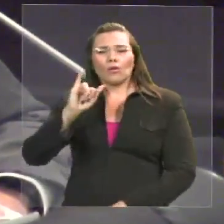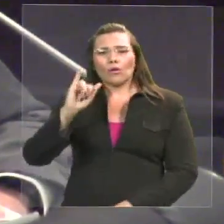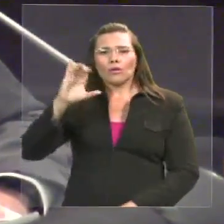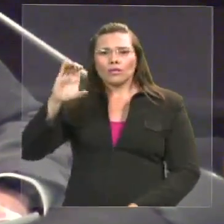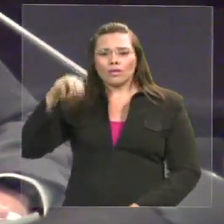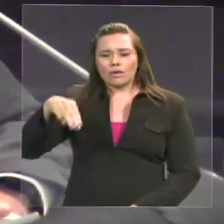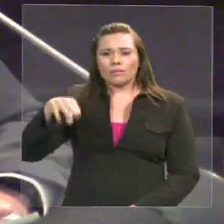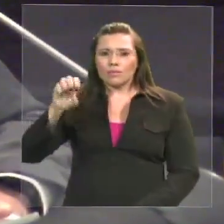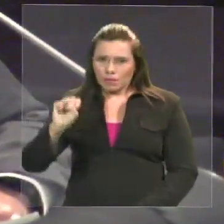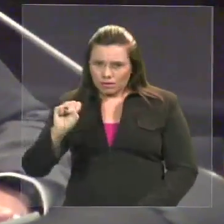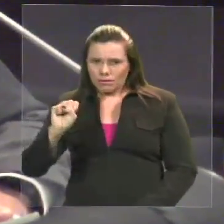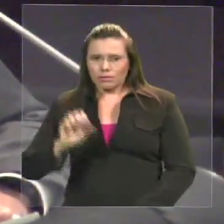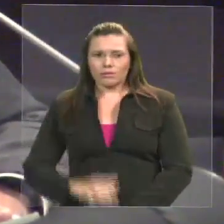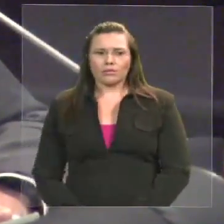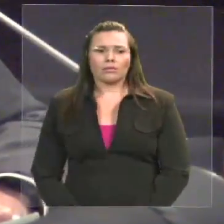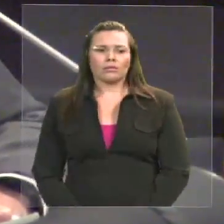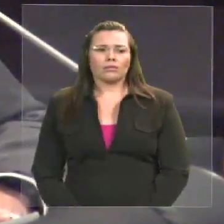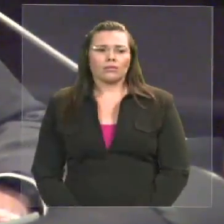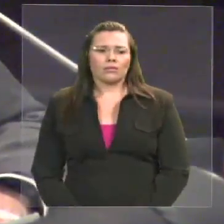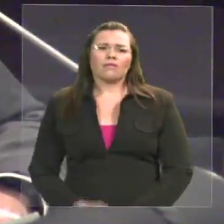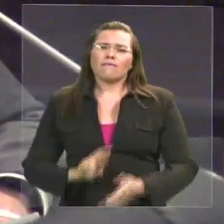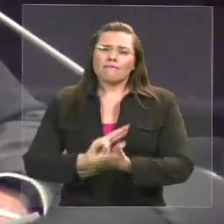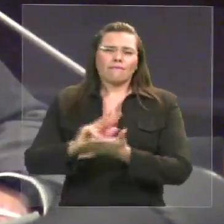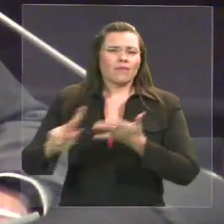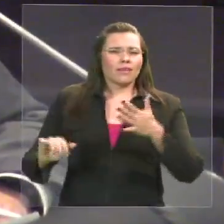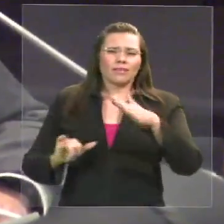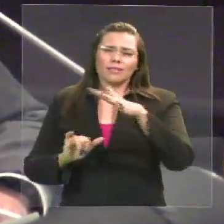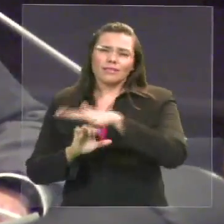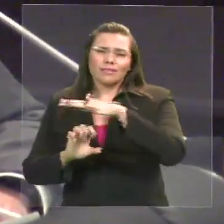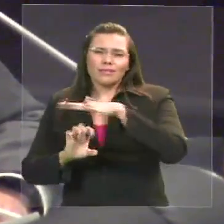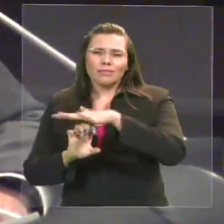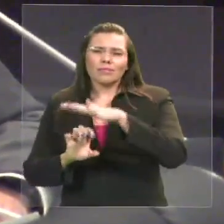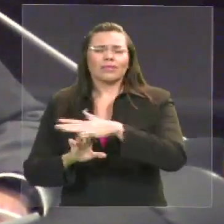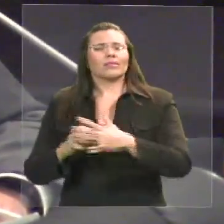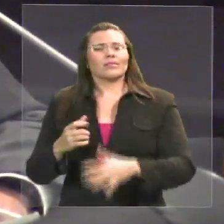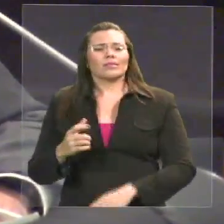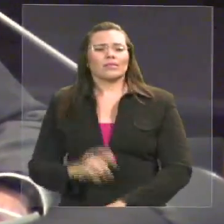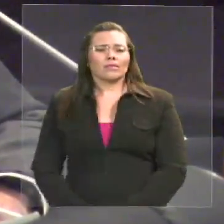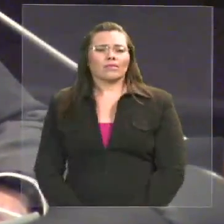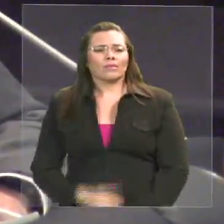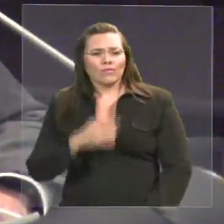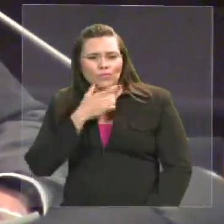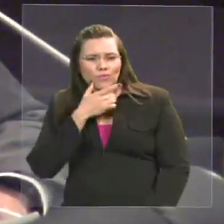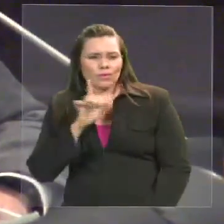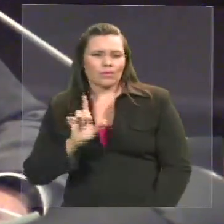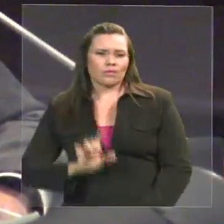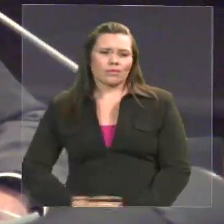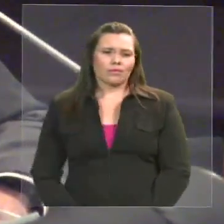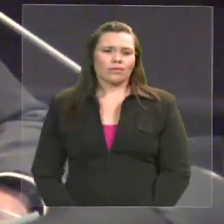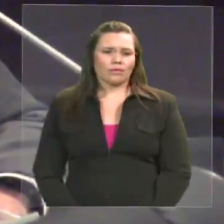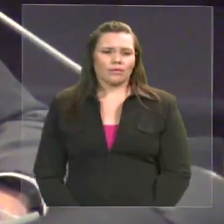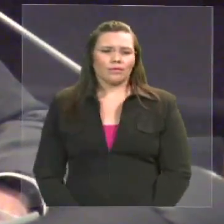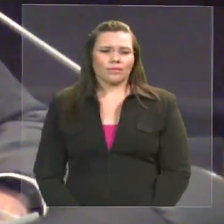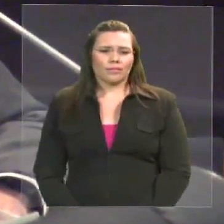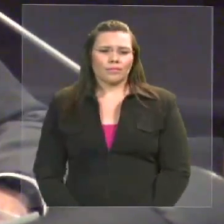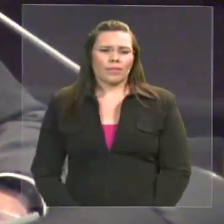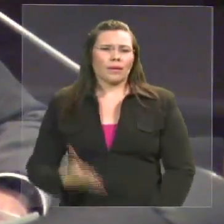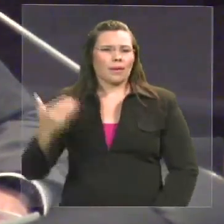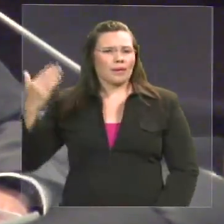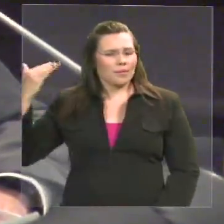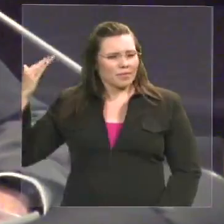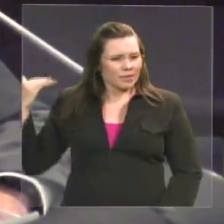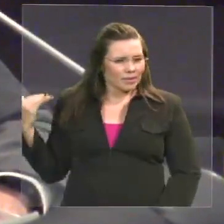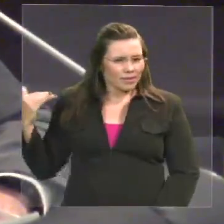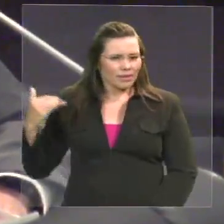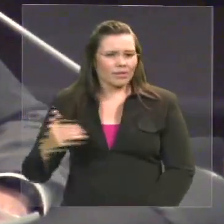Maranhão, várias empresas eram beneficiadas com regime especial. Nem por esta casa passavam as isenções,